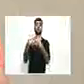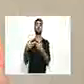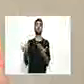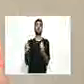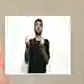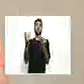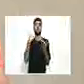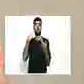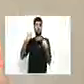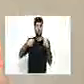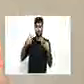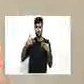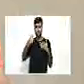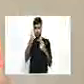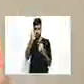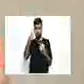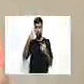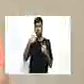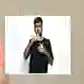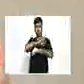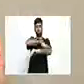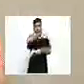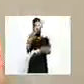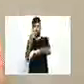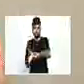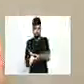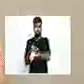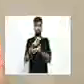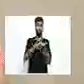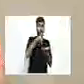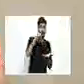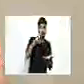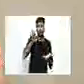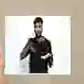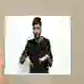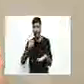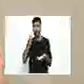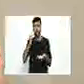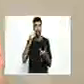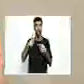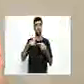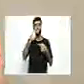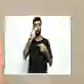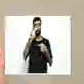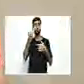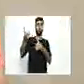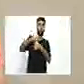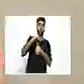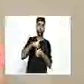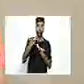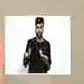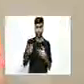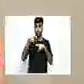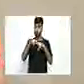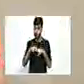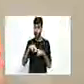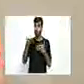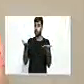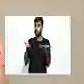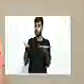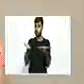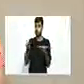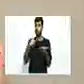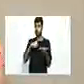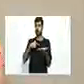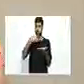duas rotas é uma tarde uma de manhã e outra à tarde para salvar o camião que quebrou Então hoje eu falo